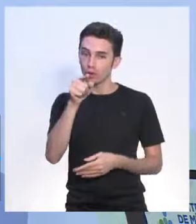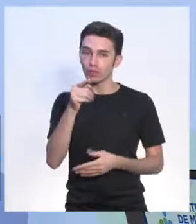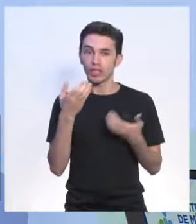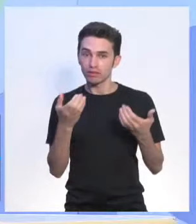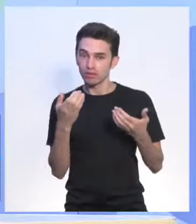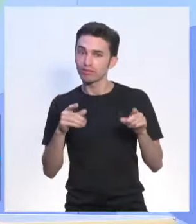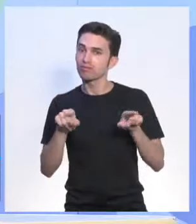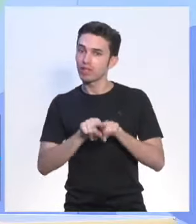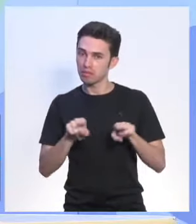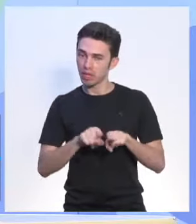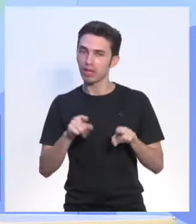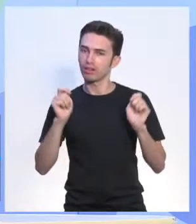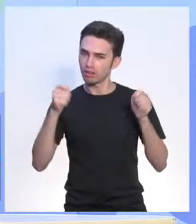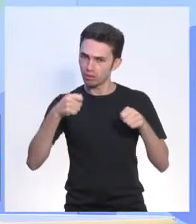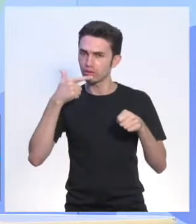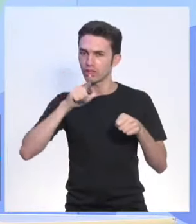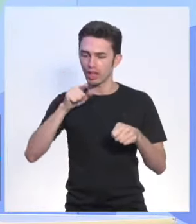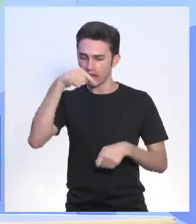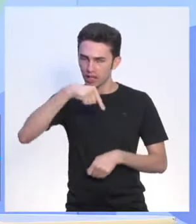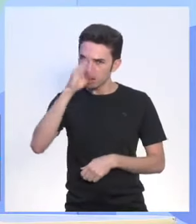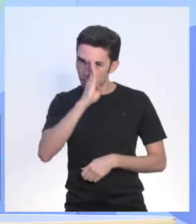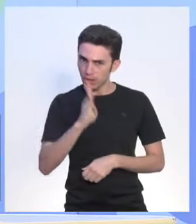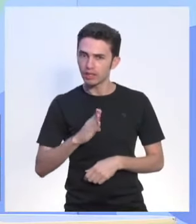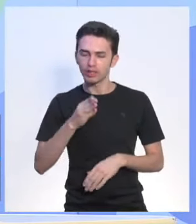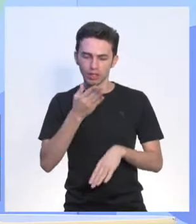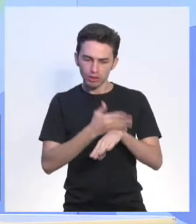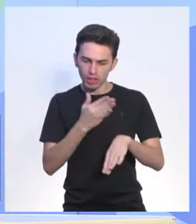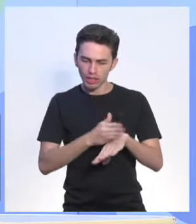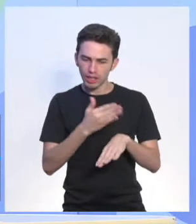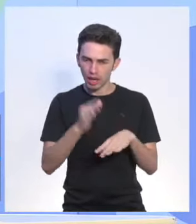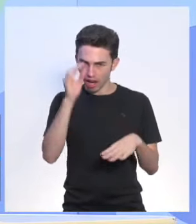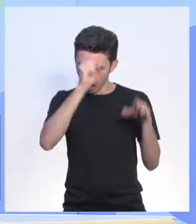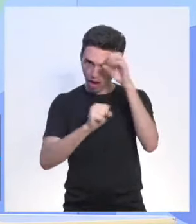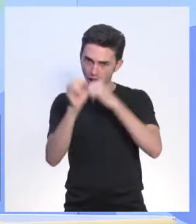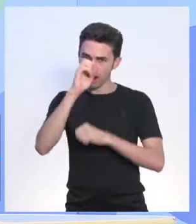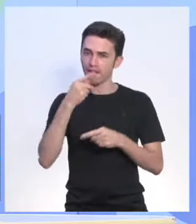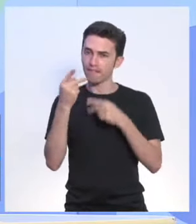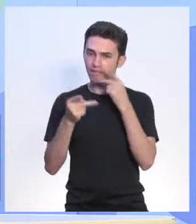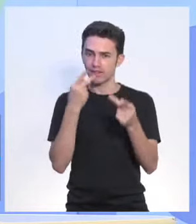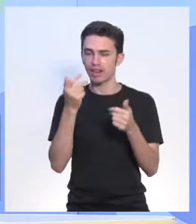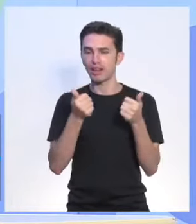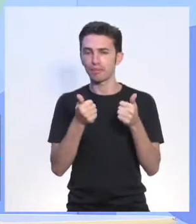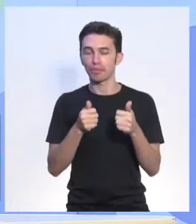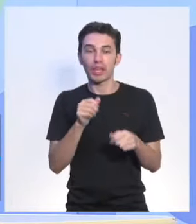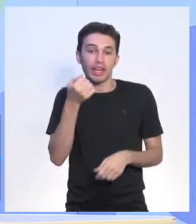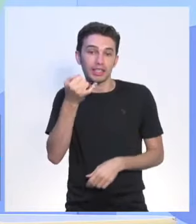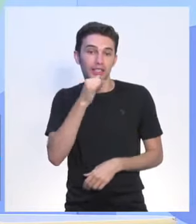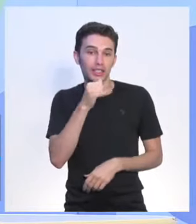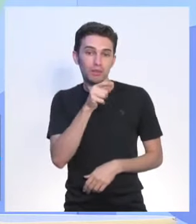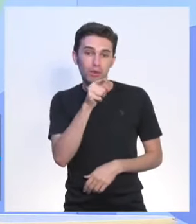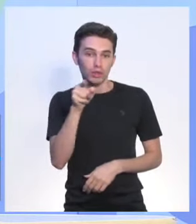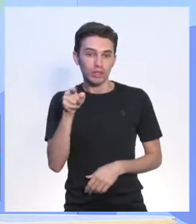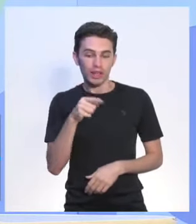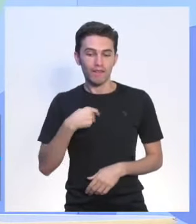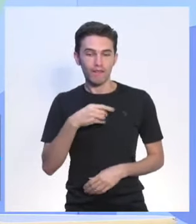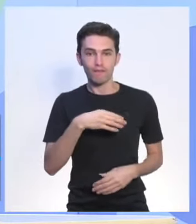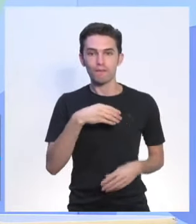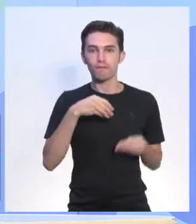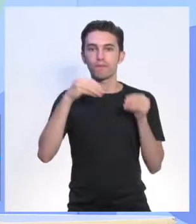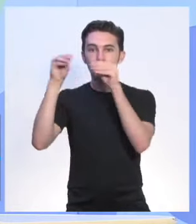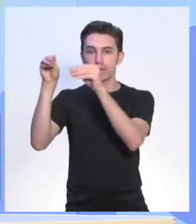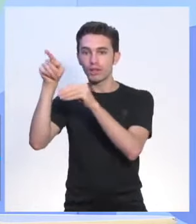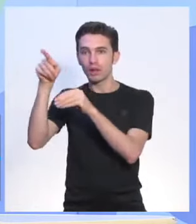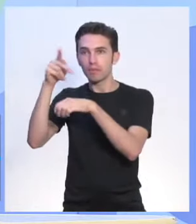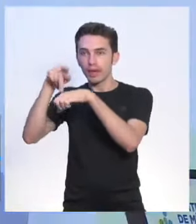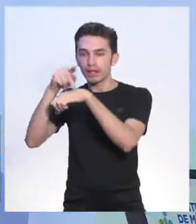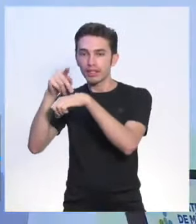tem tanta coisa disponível. Fala Sim. sério. Então, o intercâmbio, se você for já sabendo, você aproveita muito mais, né, João? Muito mais,